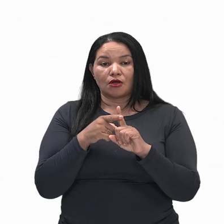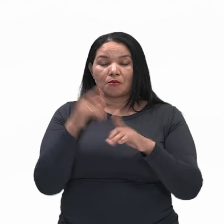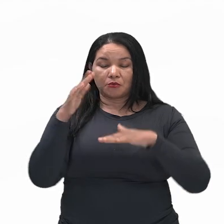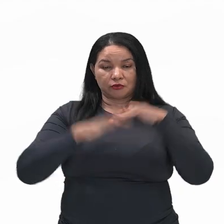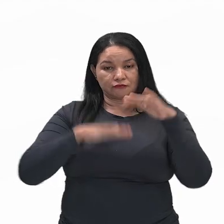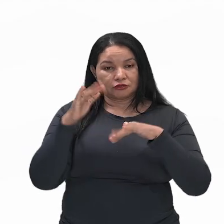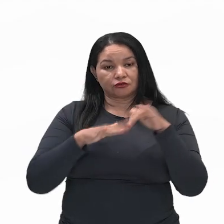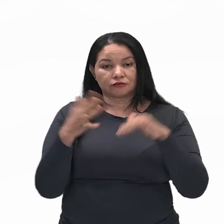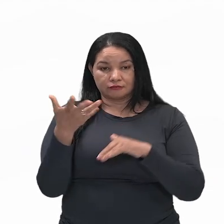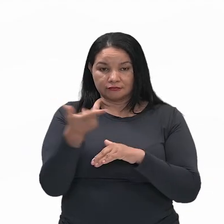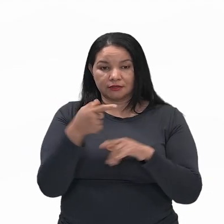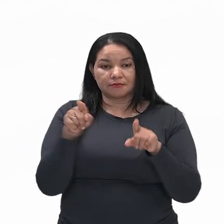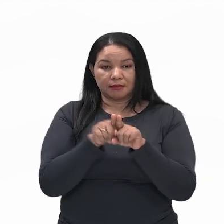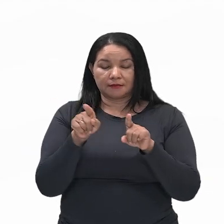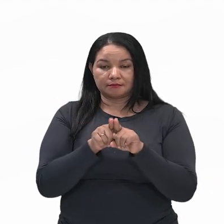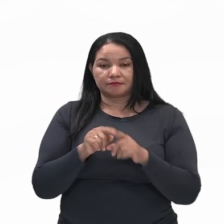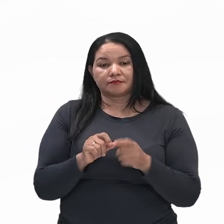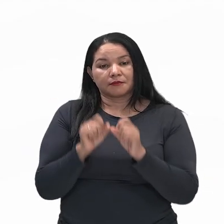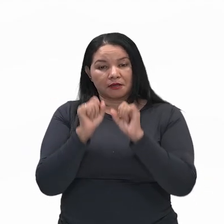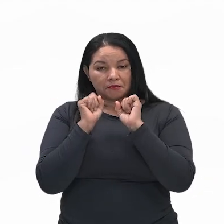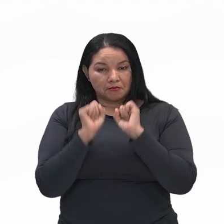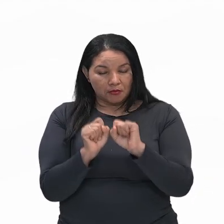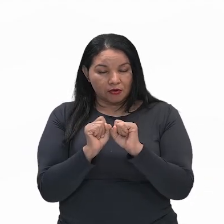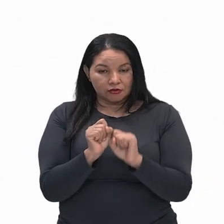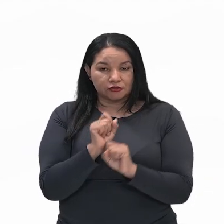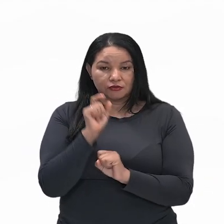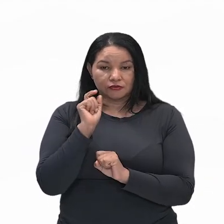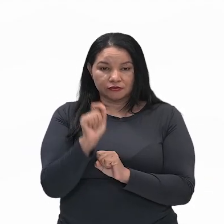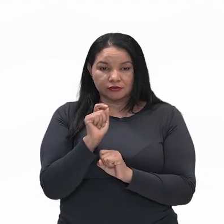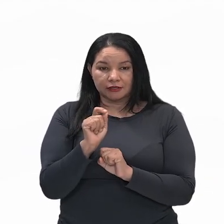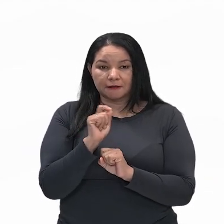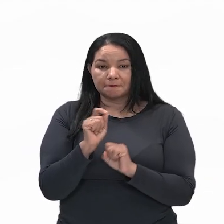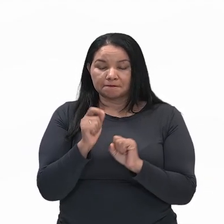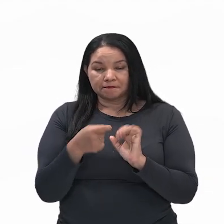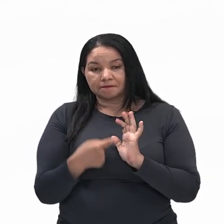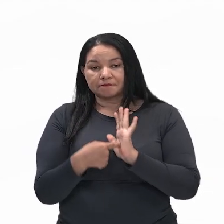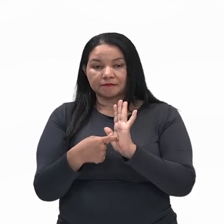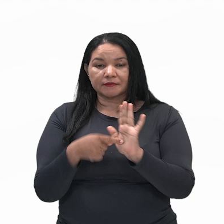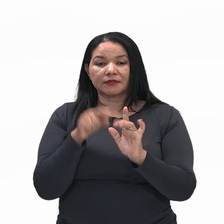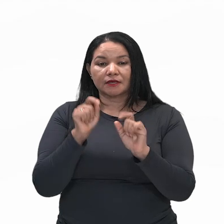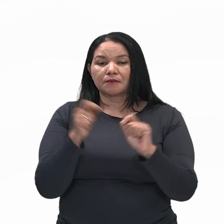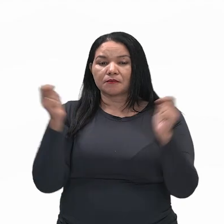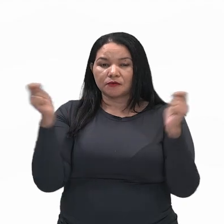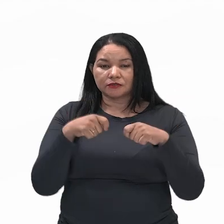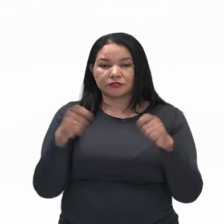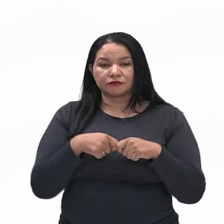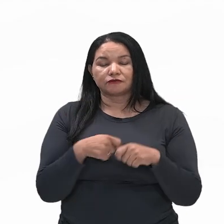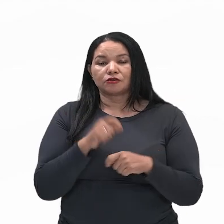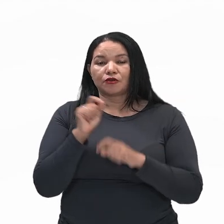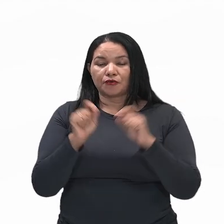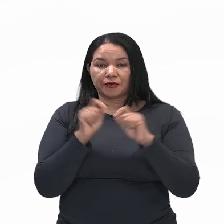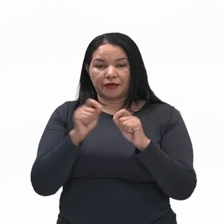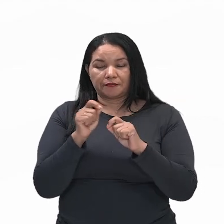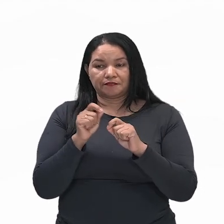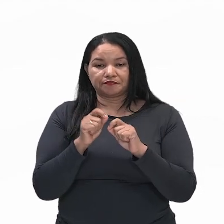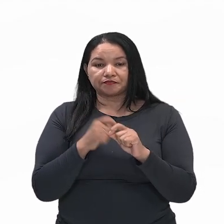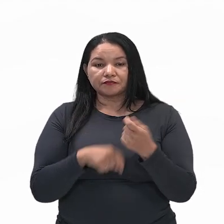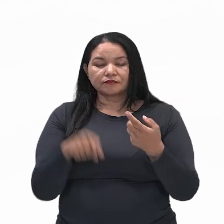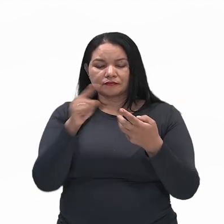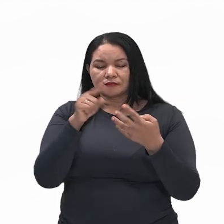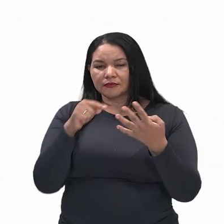caso, entre usos podem ser dados para ela, é possível citar o que nós podemos, nesse